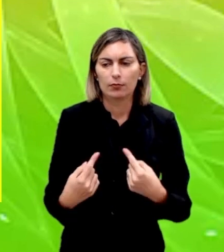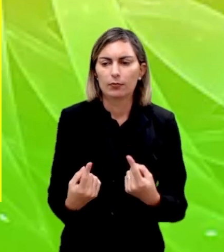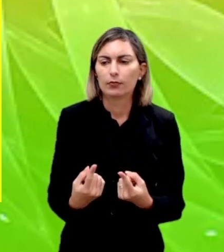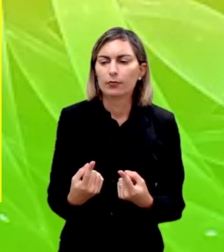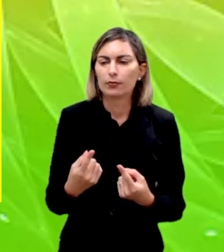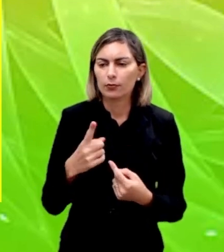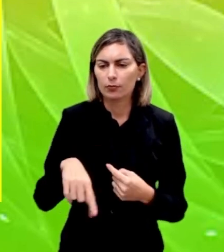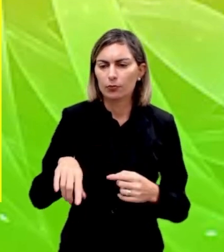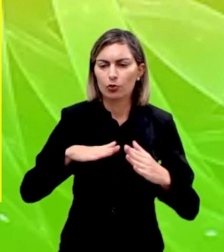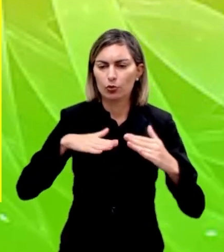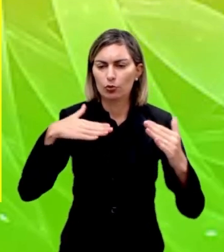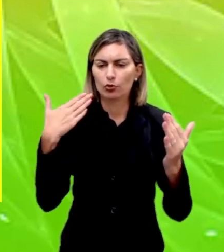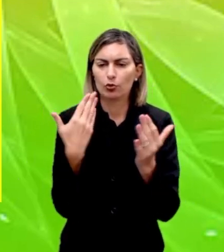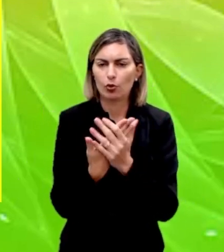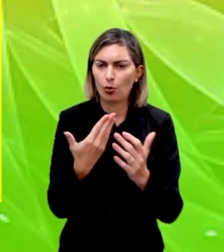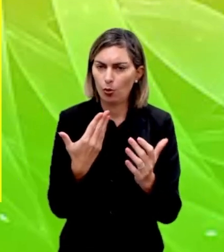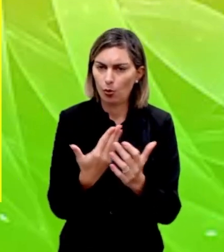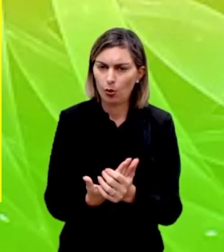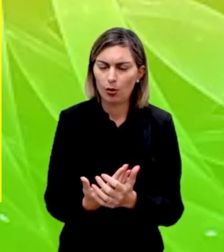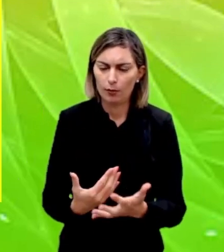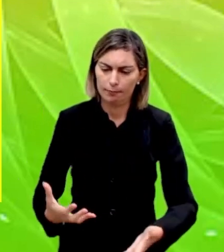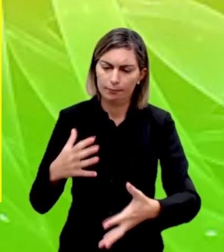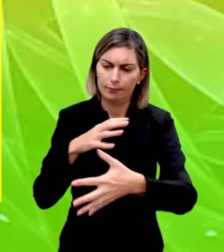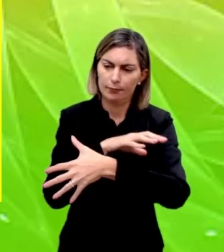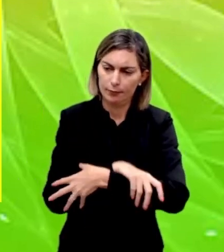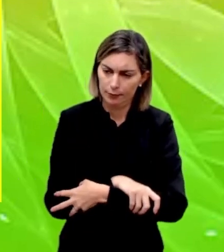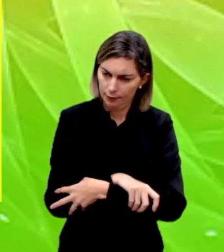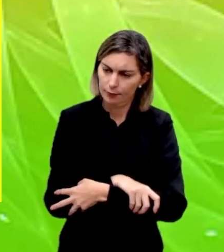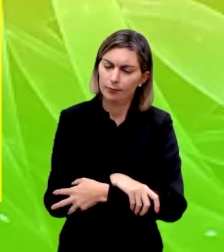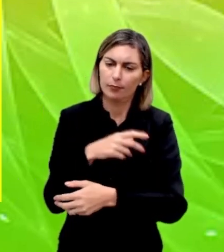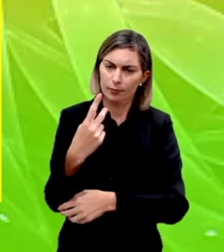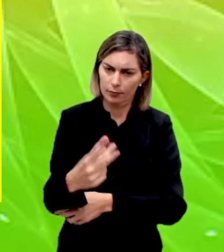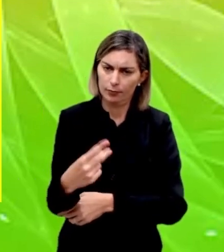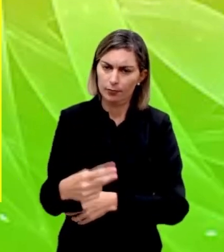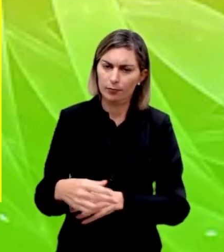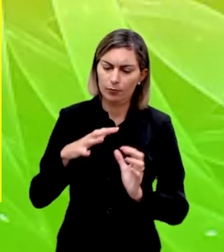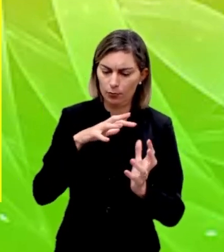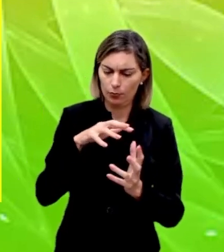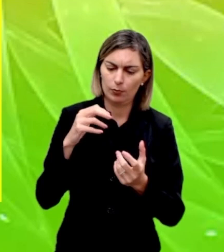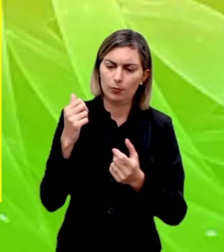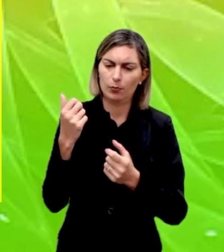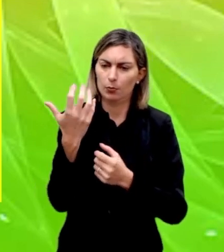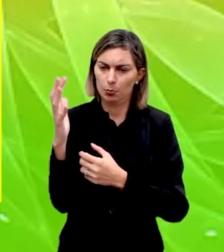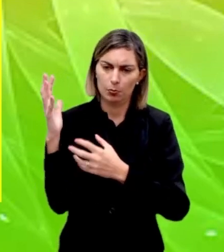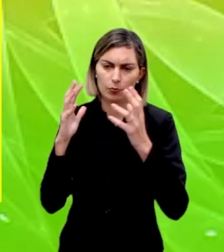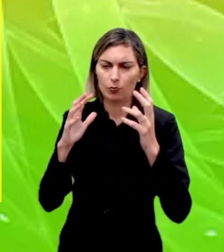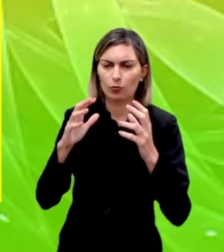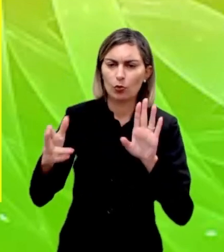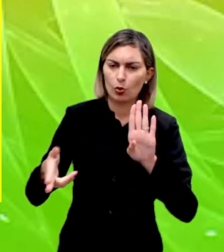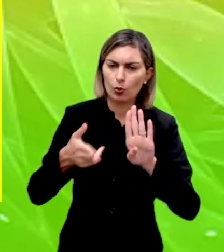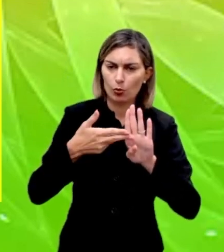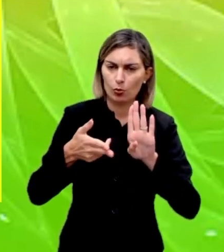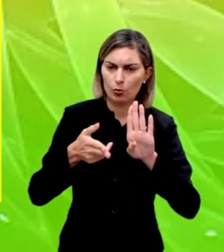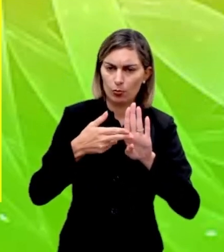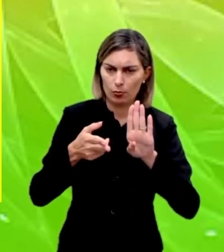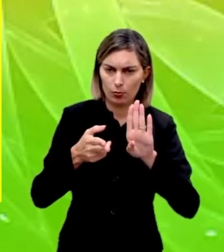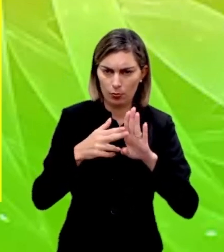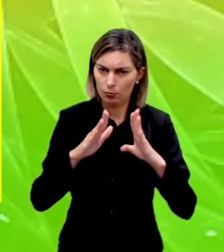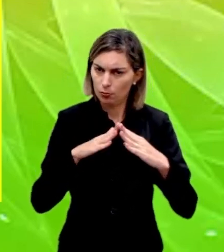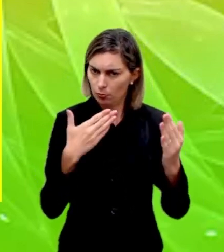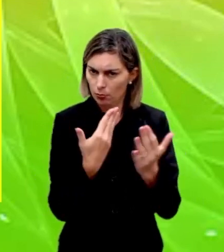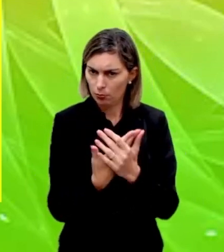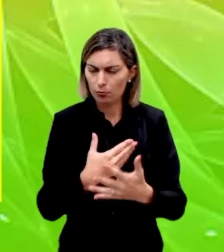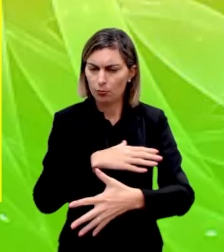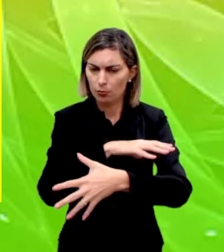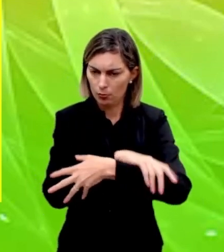A escola, nossos parceiros aqui na parte de meio ambiente, a Escola Almirante Soares Dutra, né?